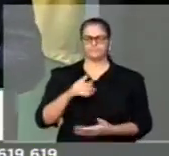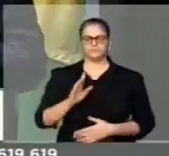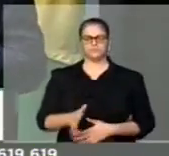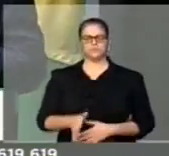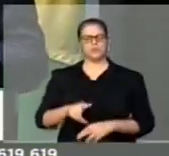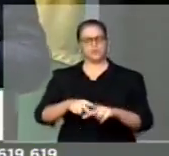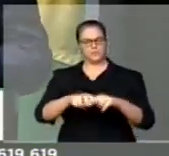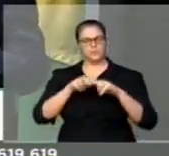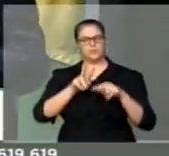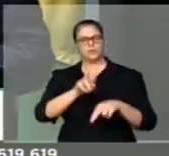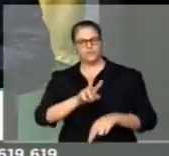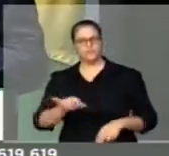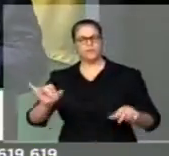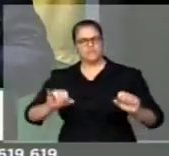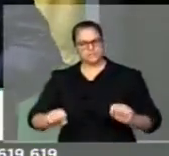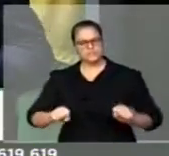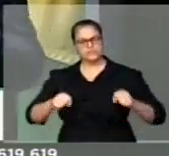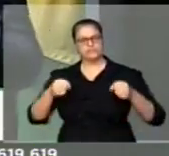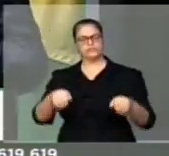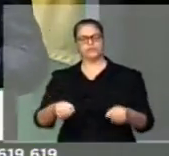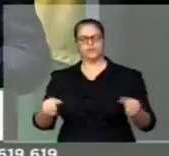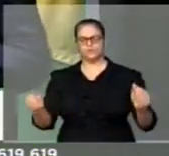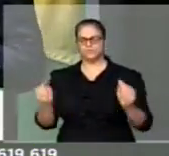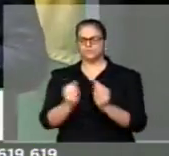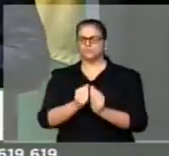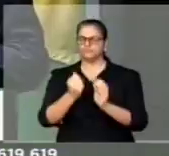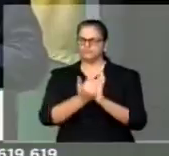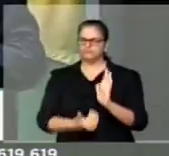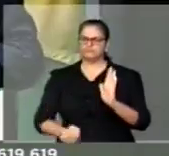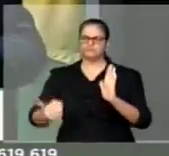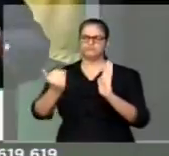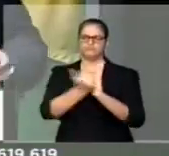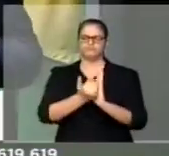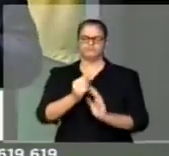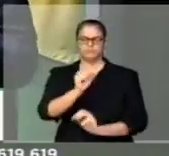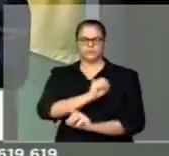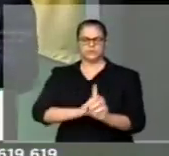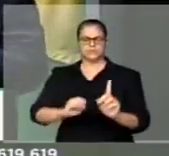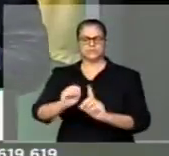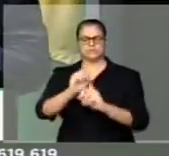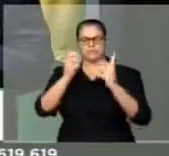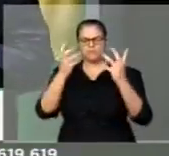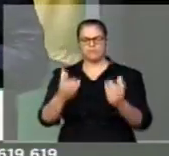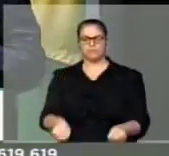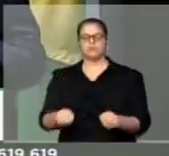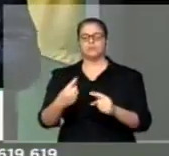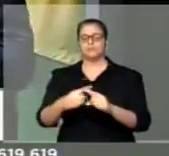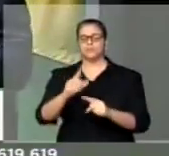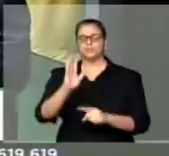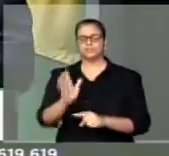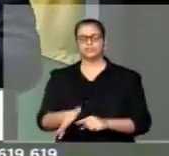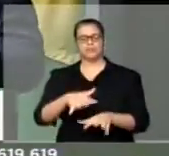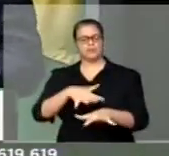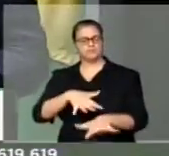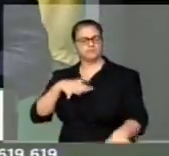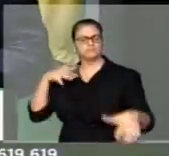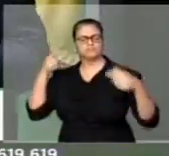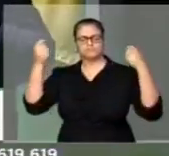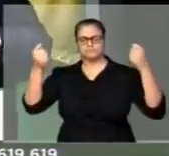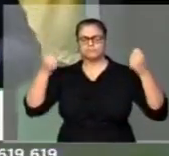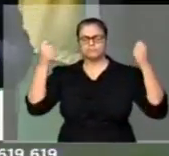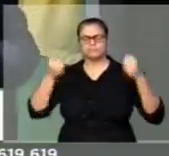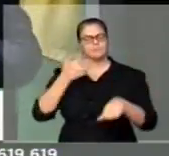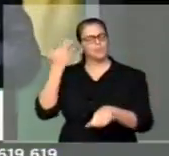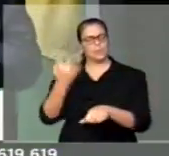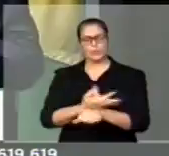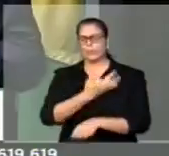fazer um somatório, um esforço capaz de mobilizar a sociedade brasileira, que tem ido à praça pública, tem dito que não aguenta mais